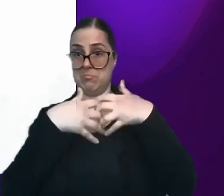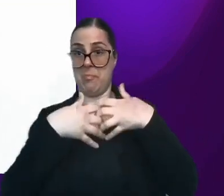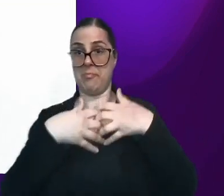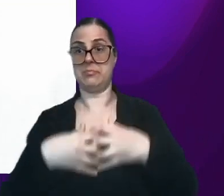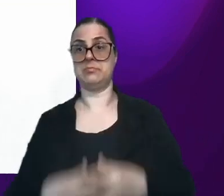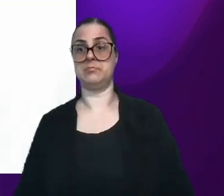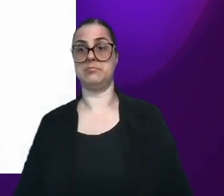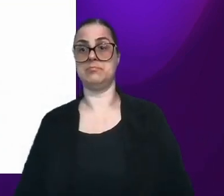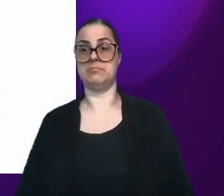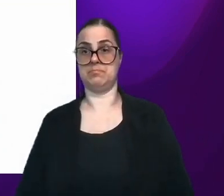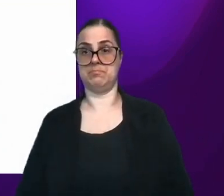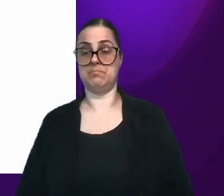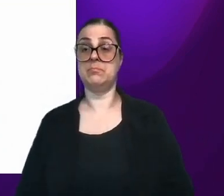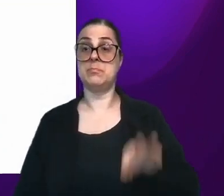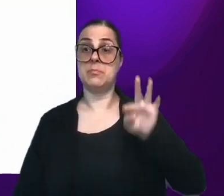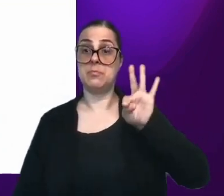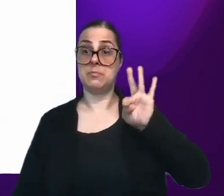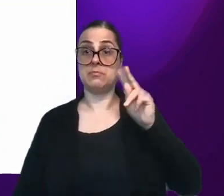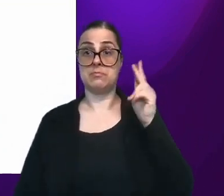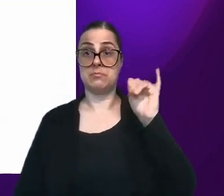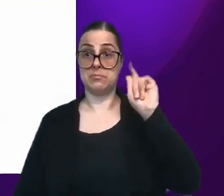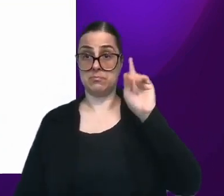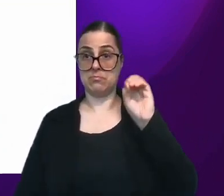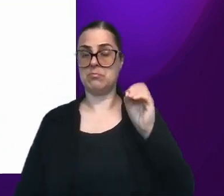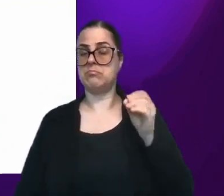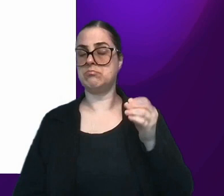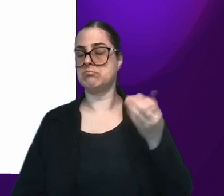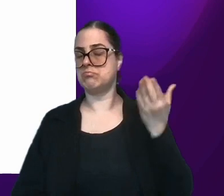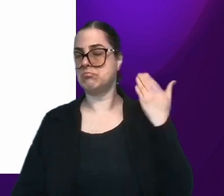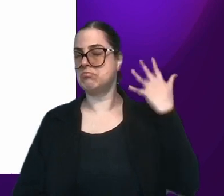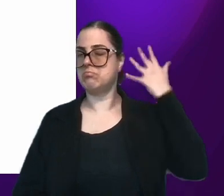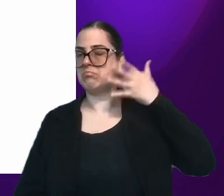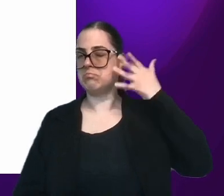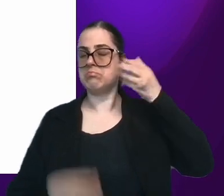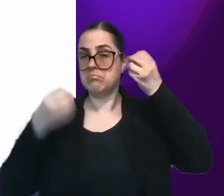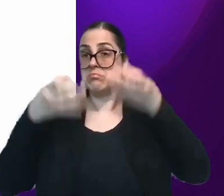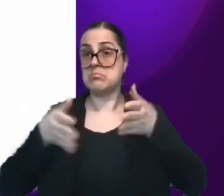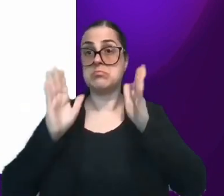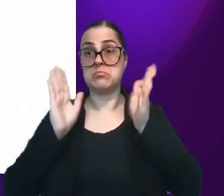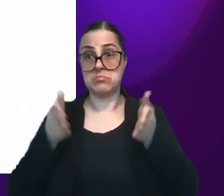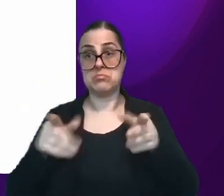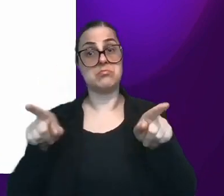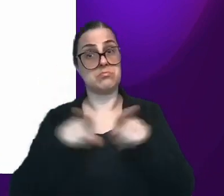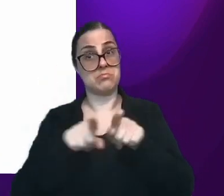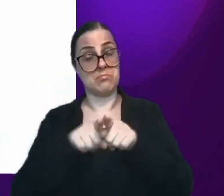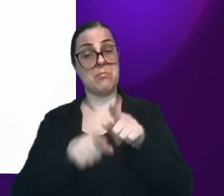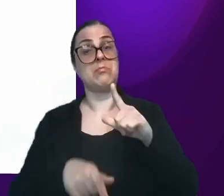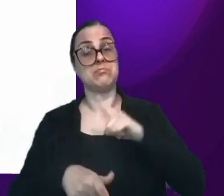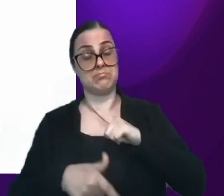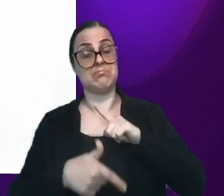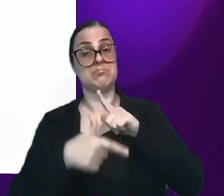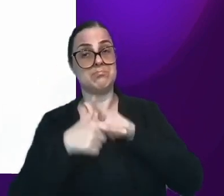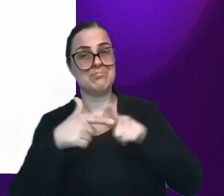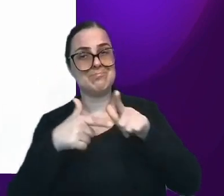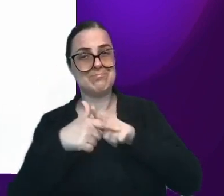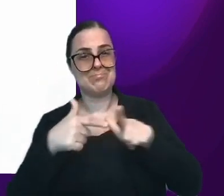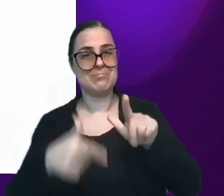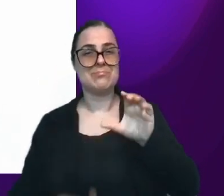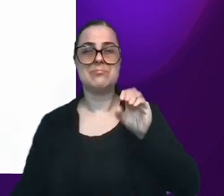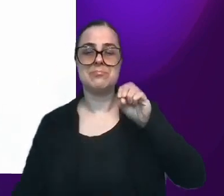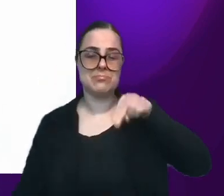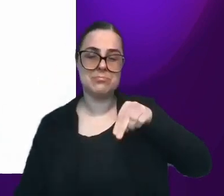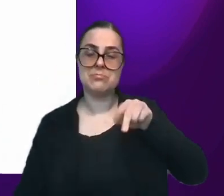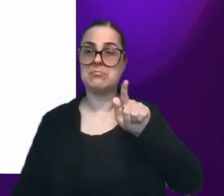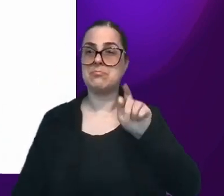que impactam na função renal, entre eles a congestão venosa renal, que a gente sabe que atrapalha o diferencial